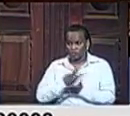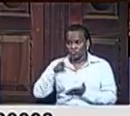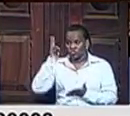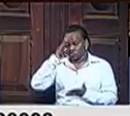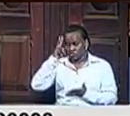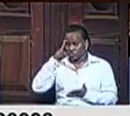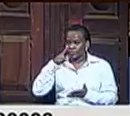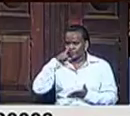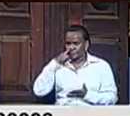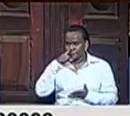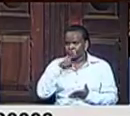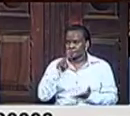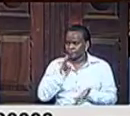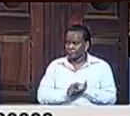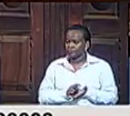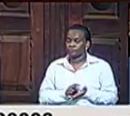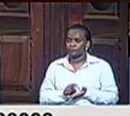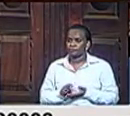extremamente grave.